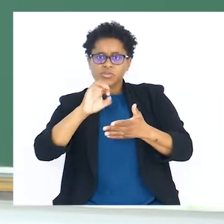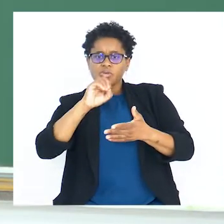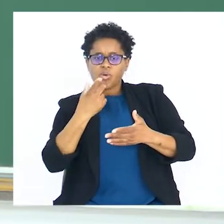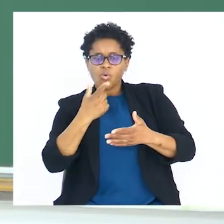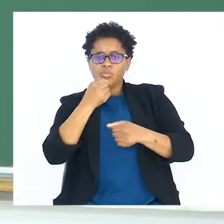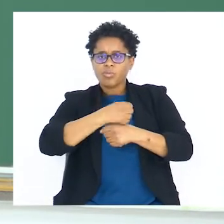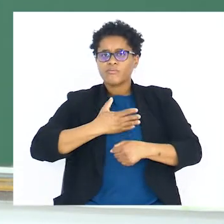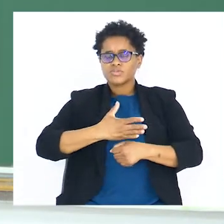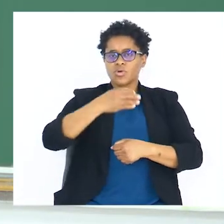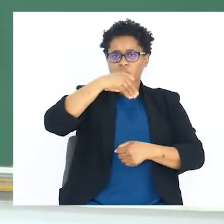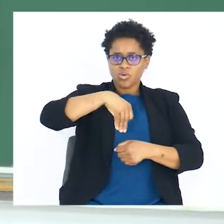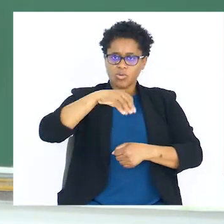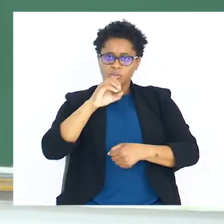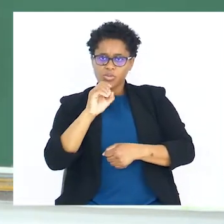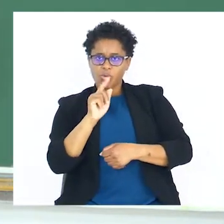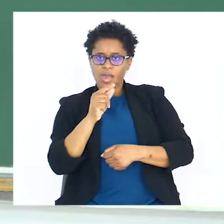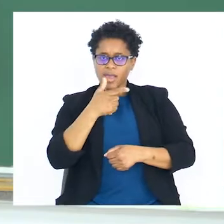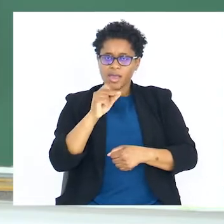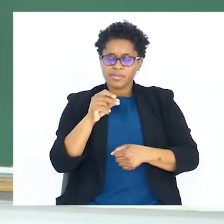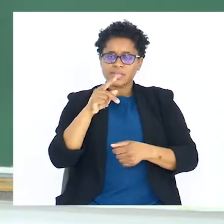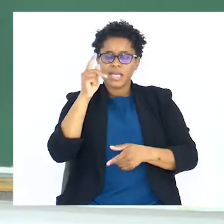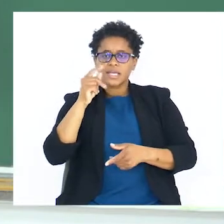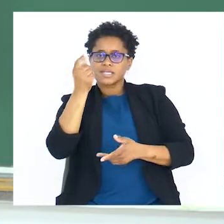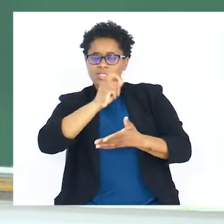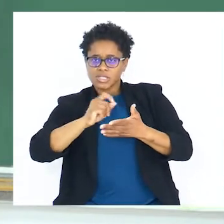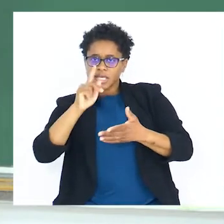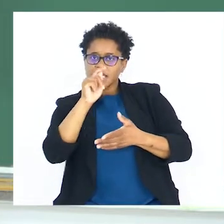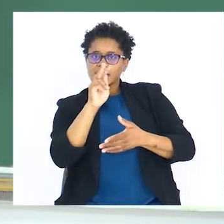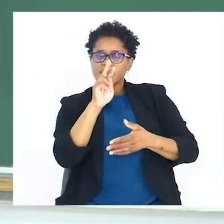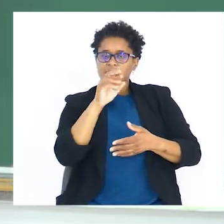O que o artista